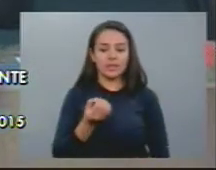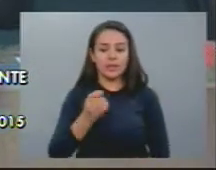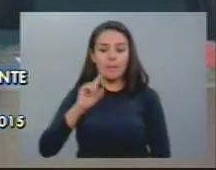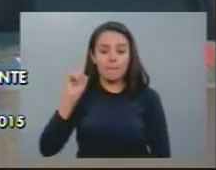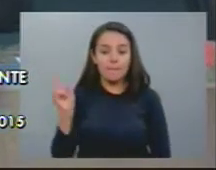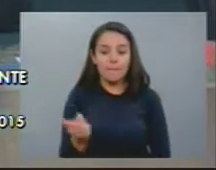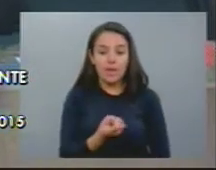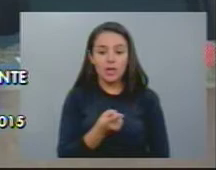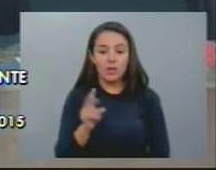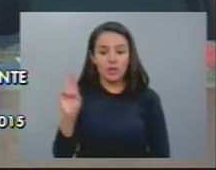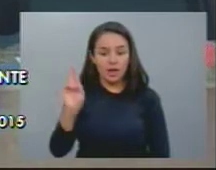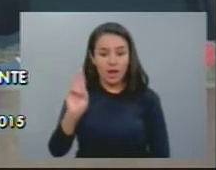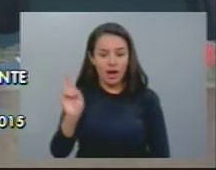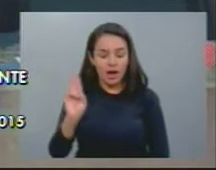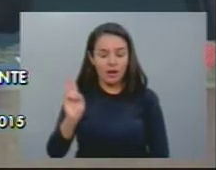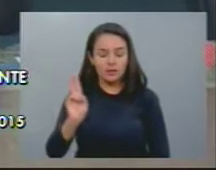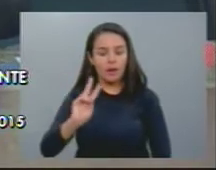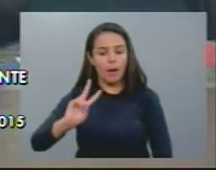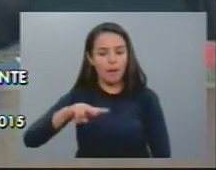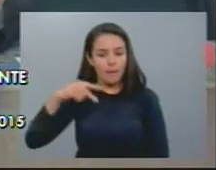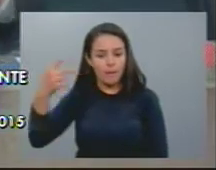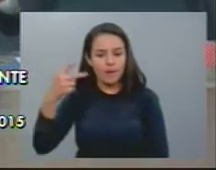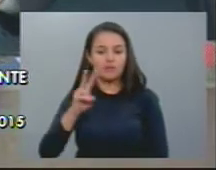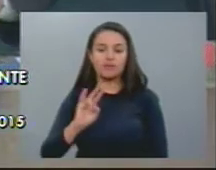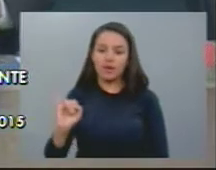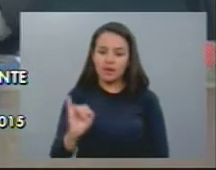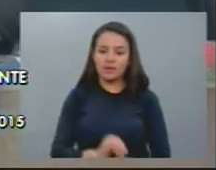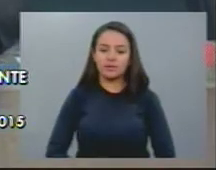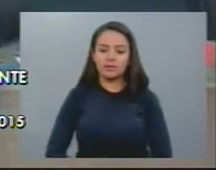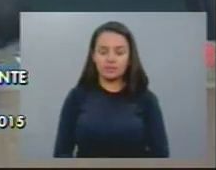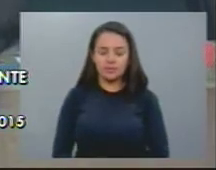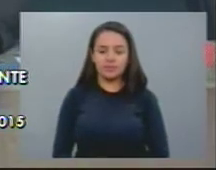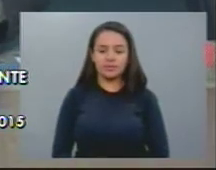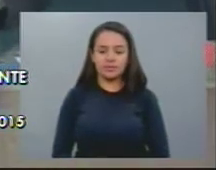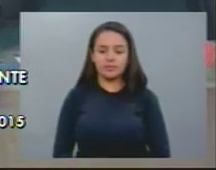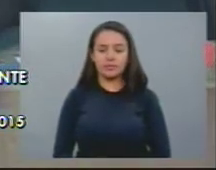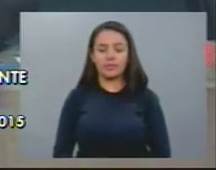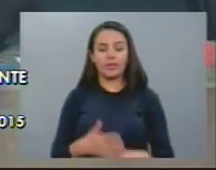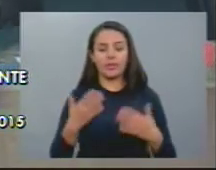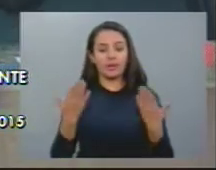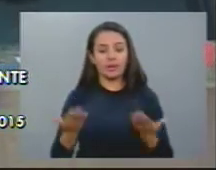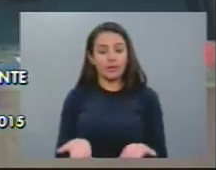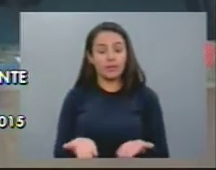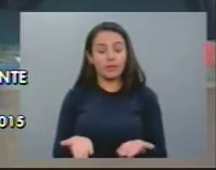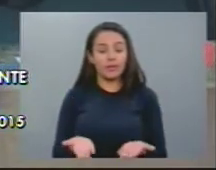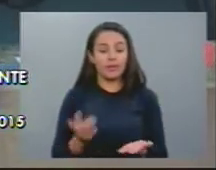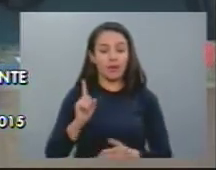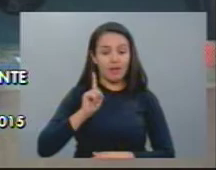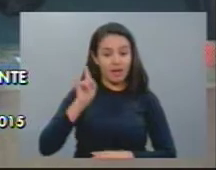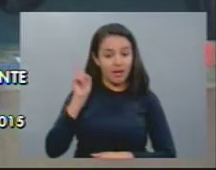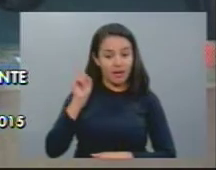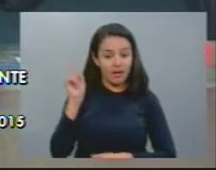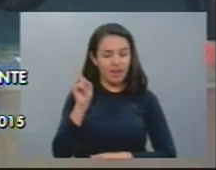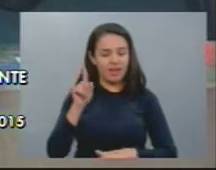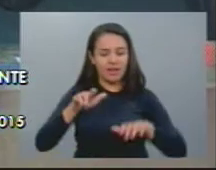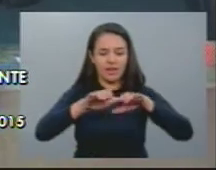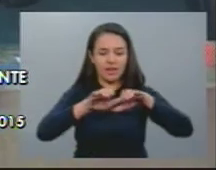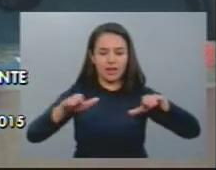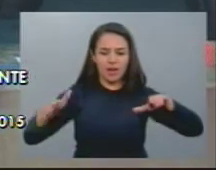de aumento nas suas receitas. Portanto, só o que gastou com o